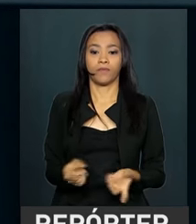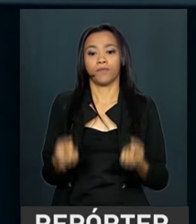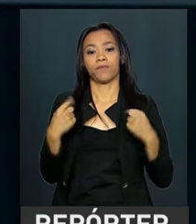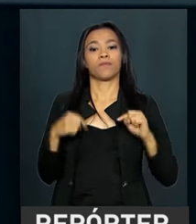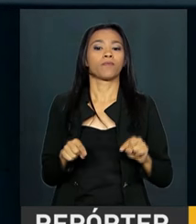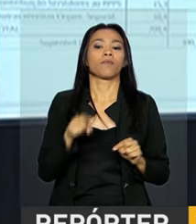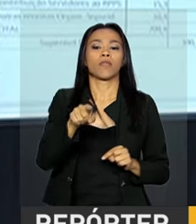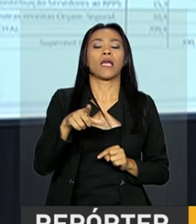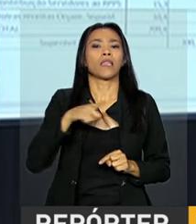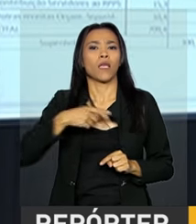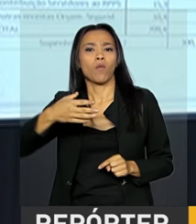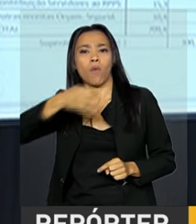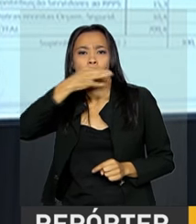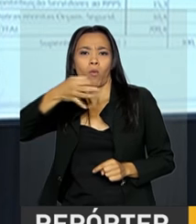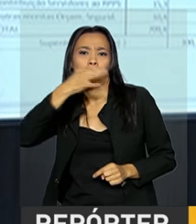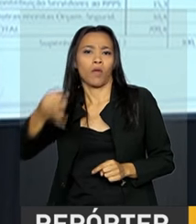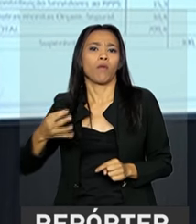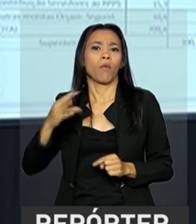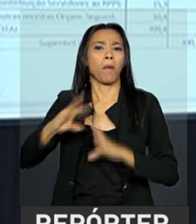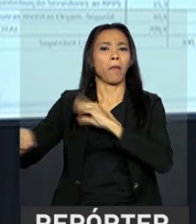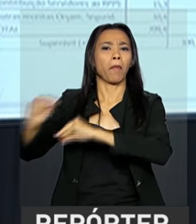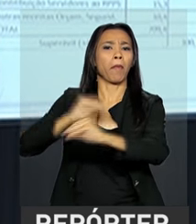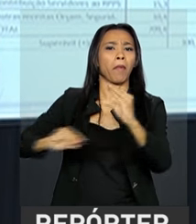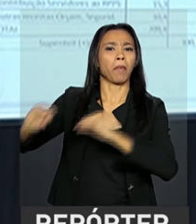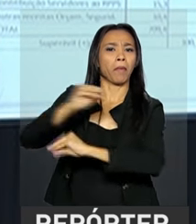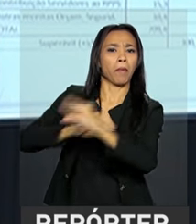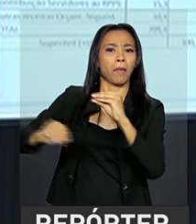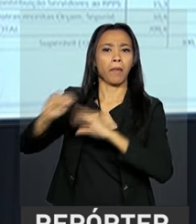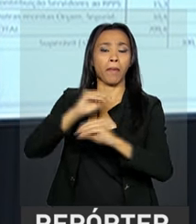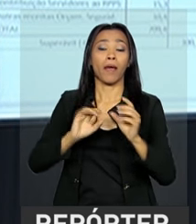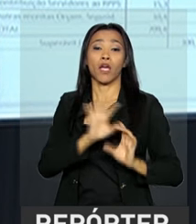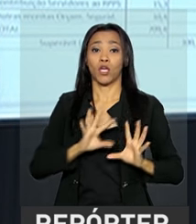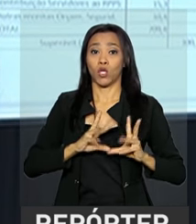Existe um argumento falacioso que